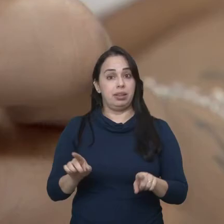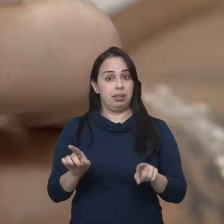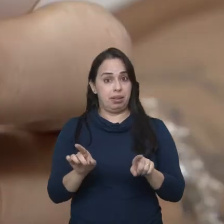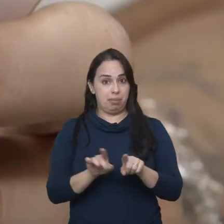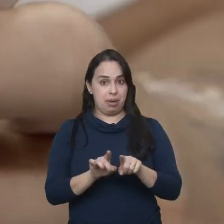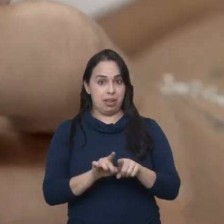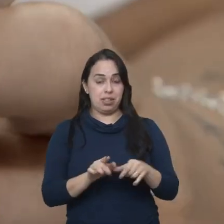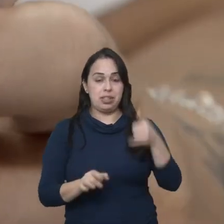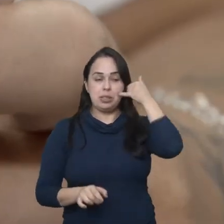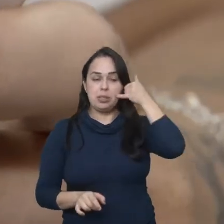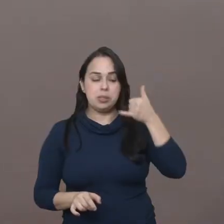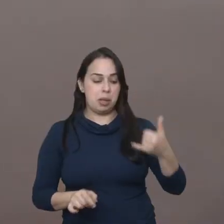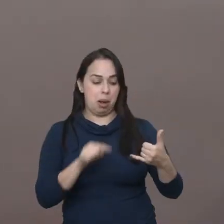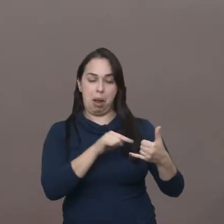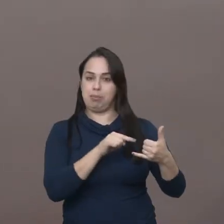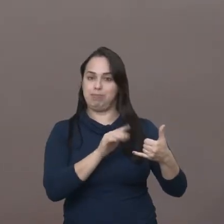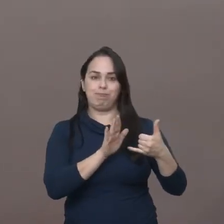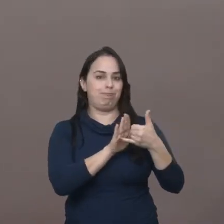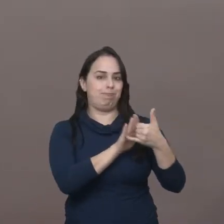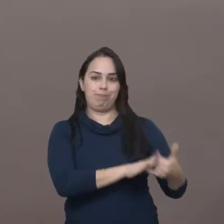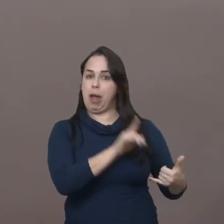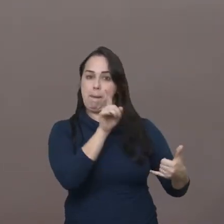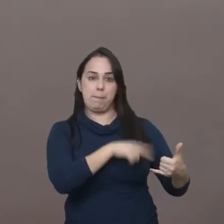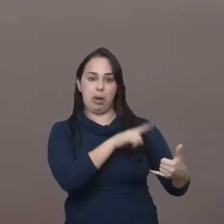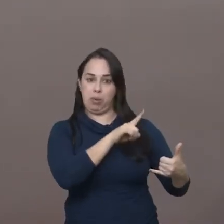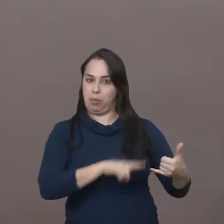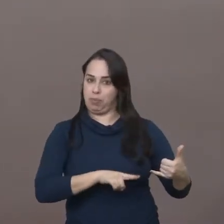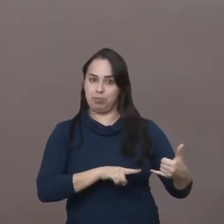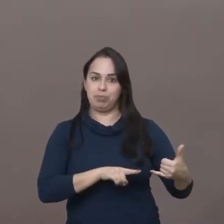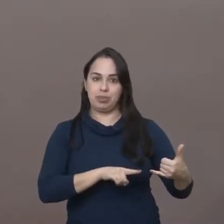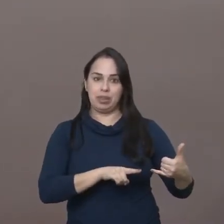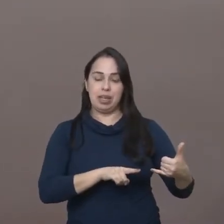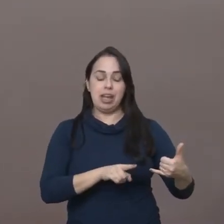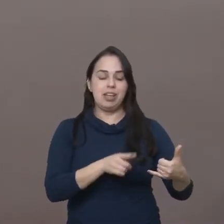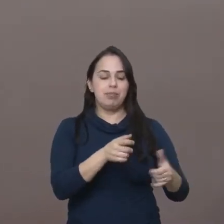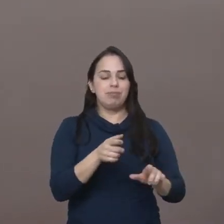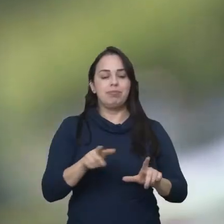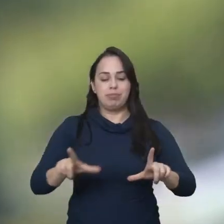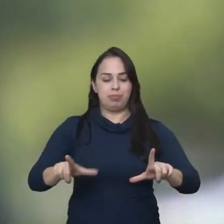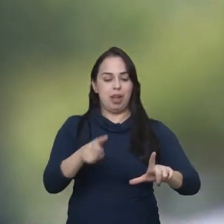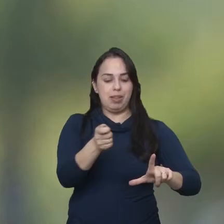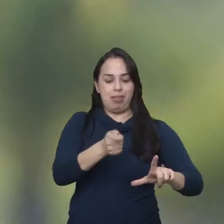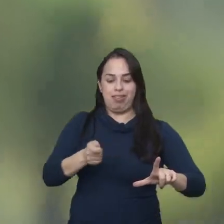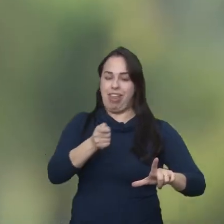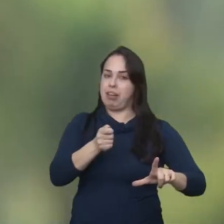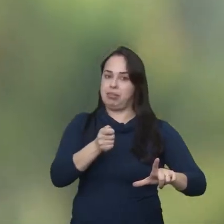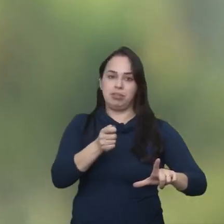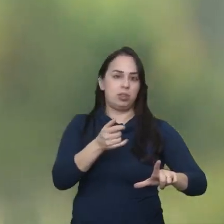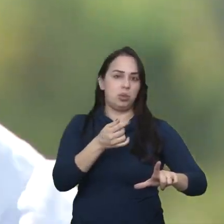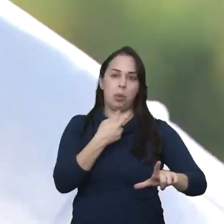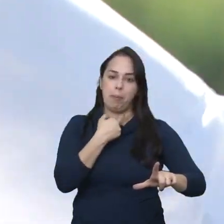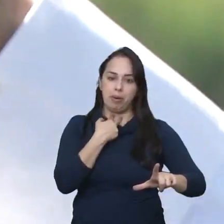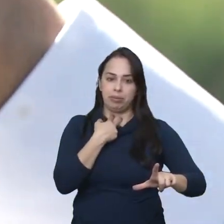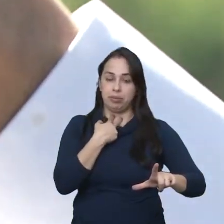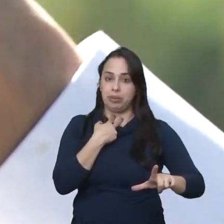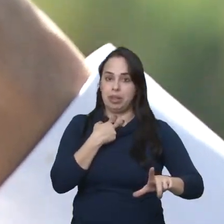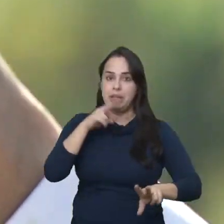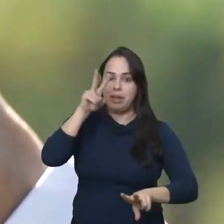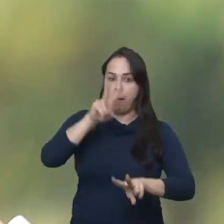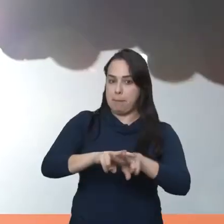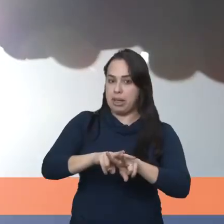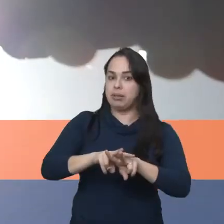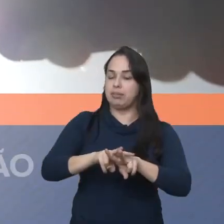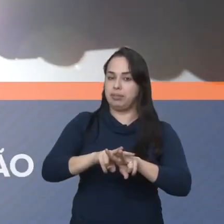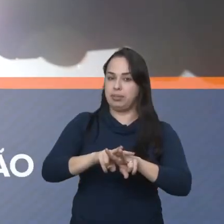Tribunal Superior Eleitoral é a proibição de celulares ou qualquer outro aparelho capaz de registrar ou transmitir o